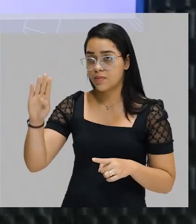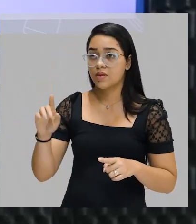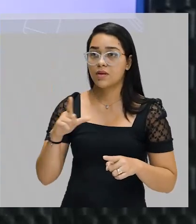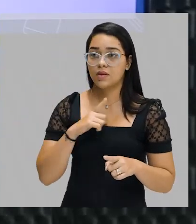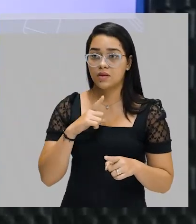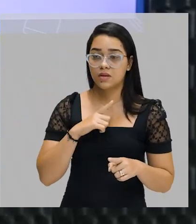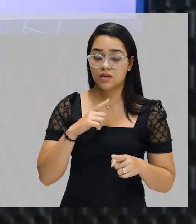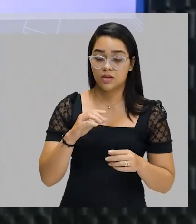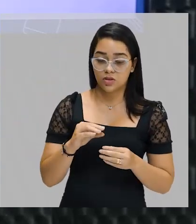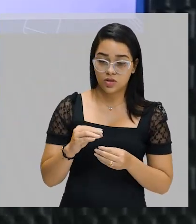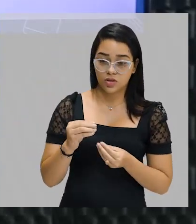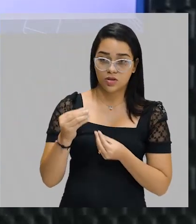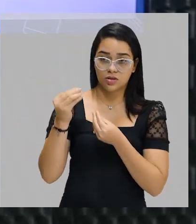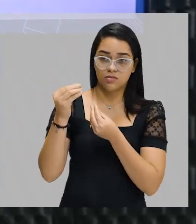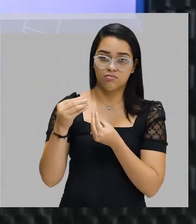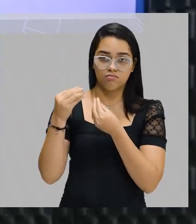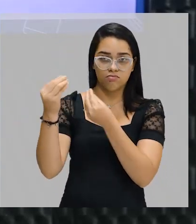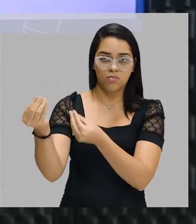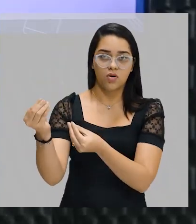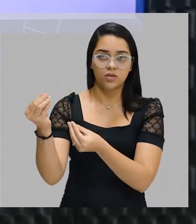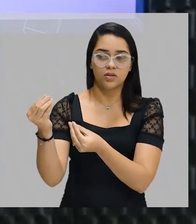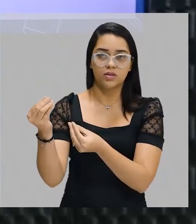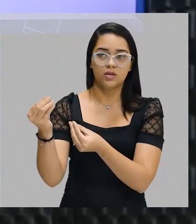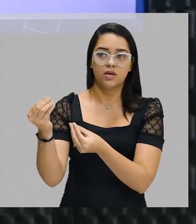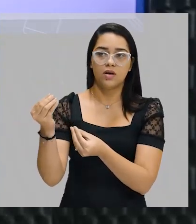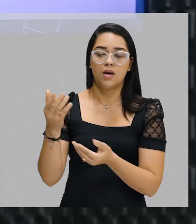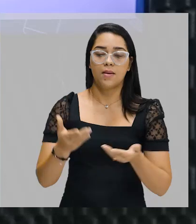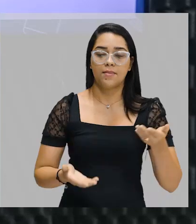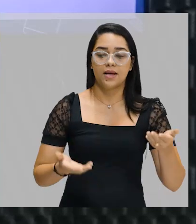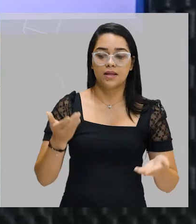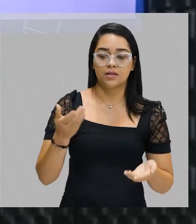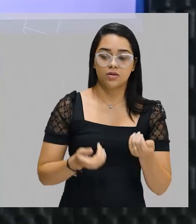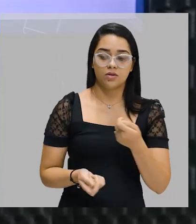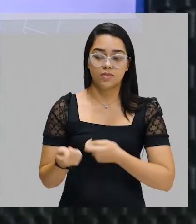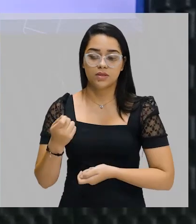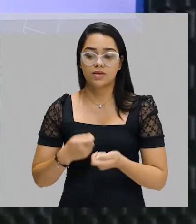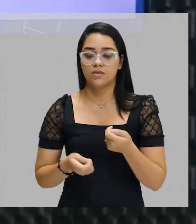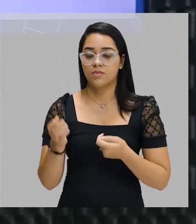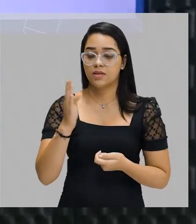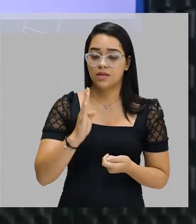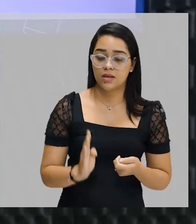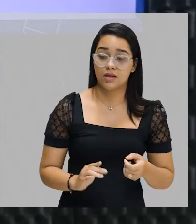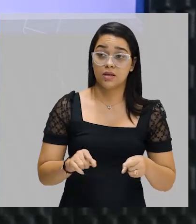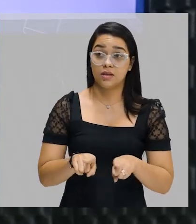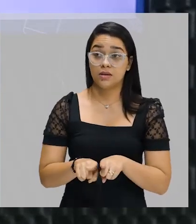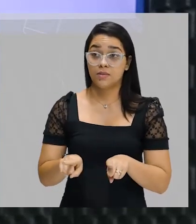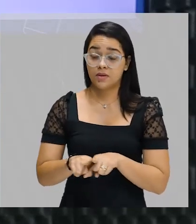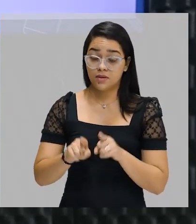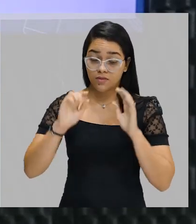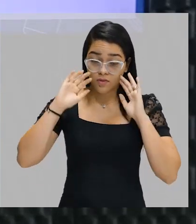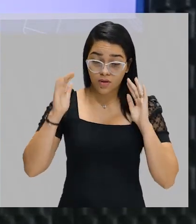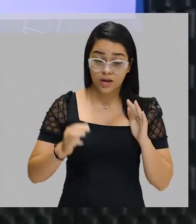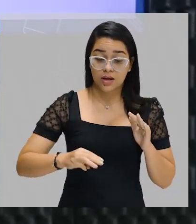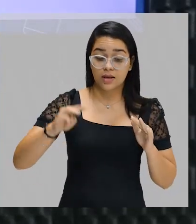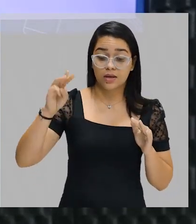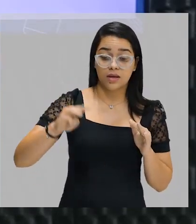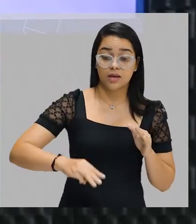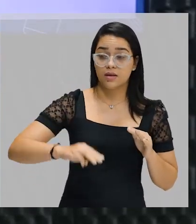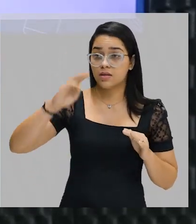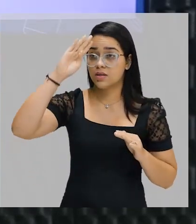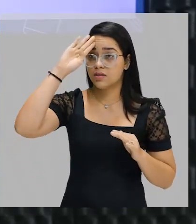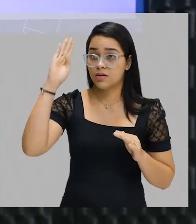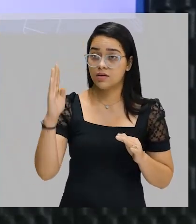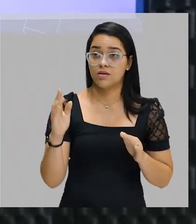de exportação, né? Vamos falar sobre a balança comercial brasileira. Vamos focar quem são os nossos